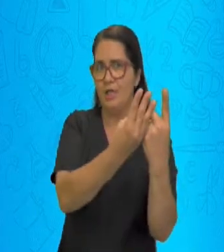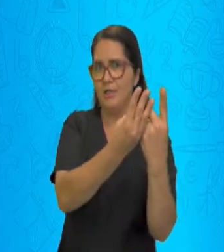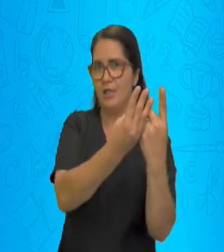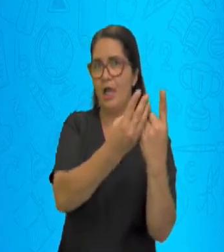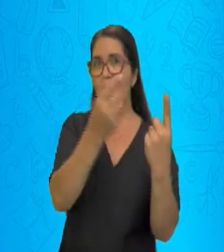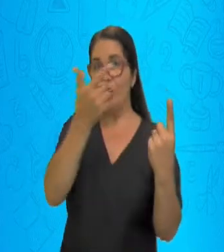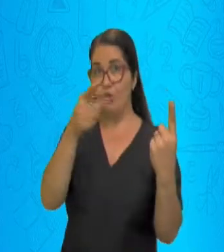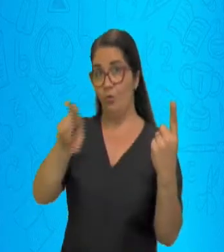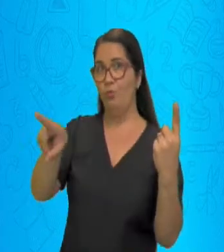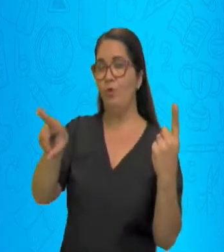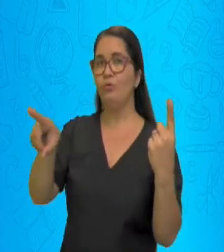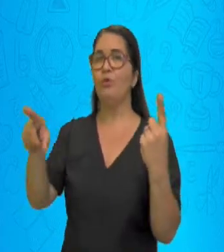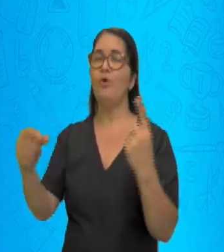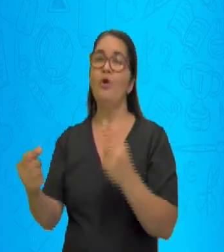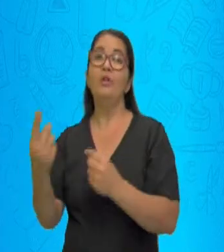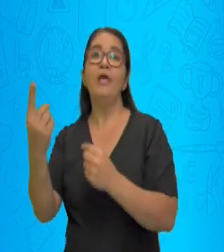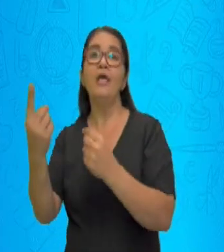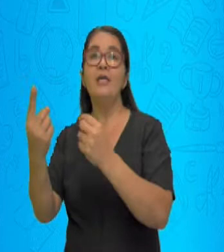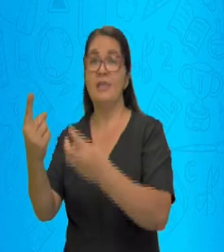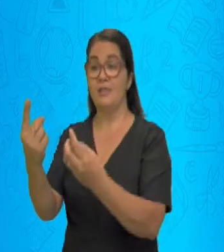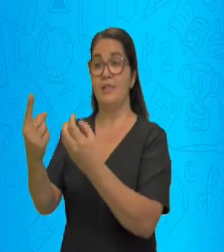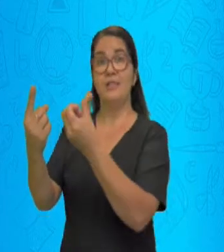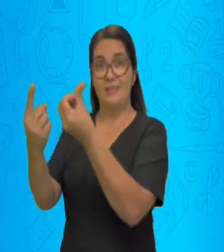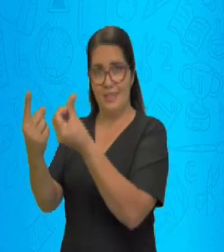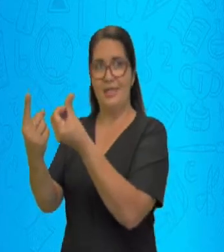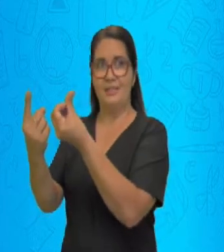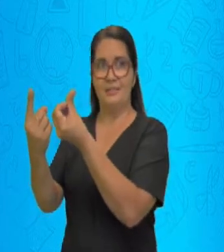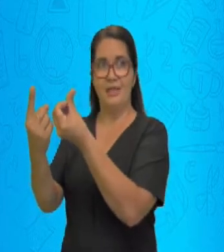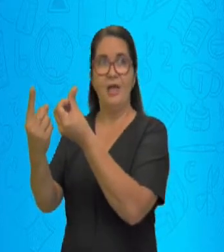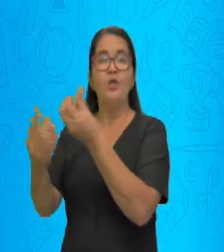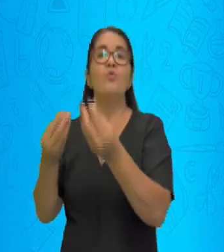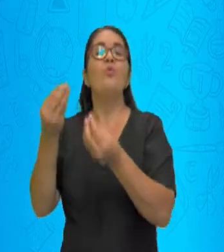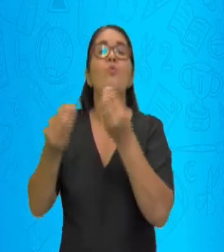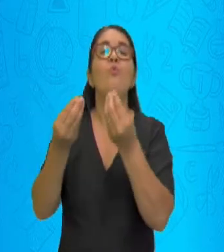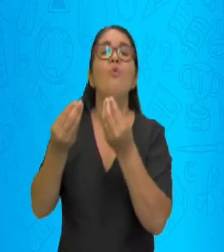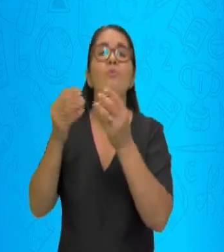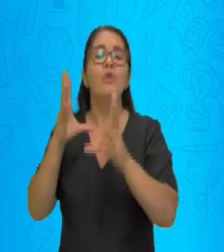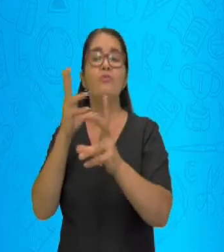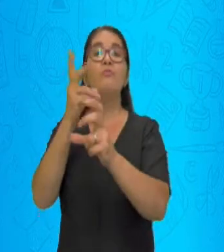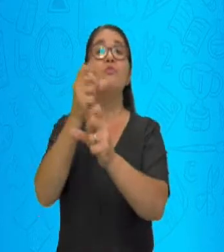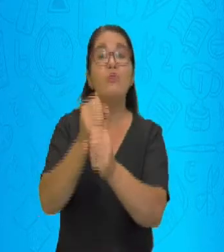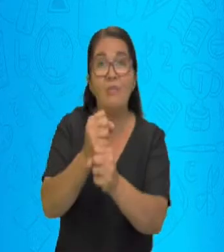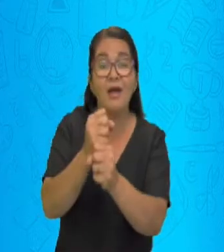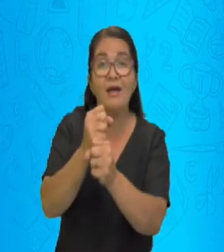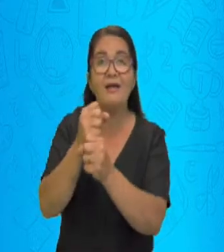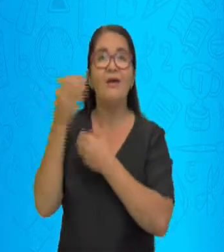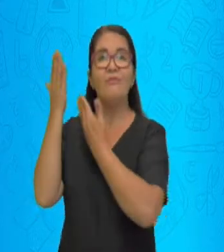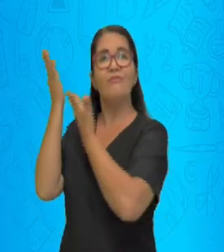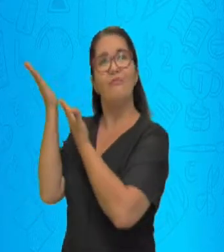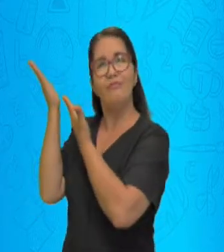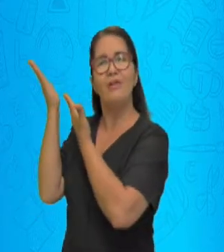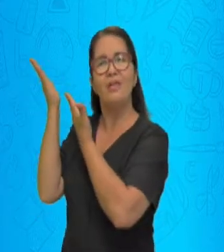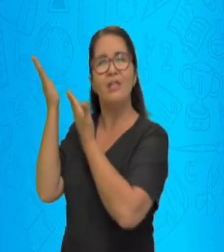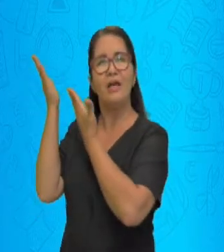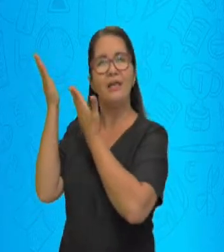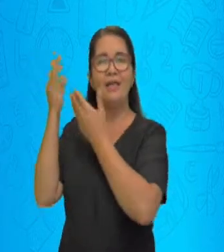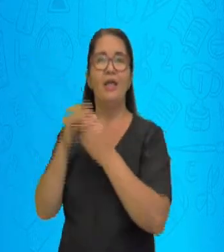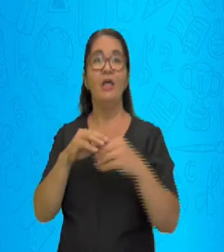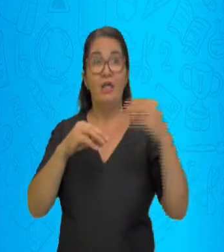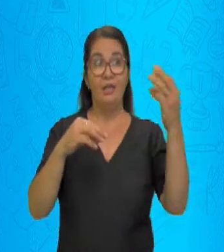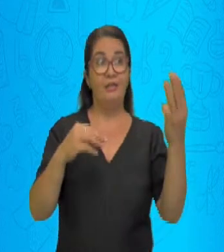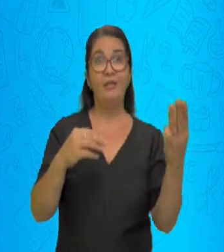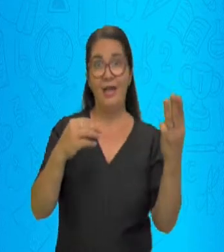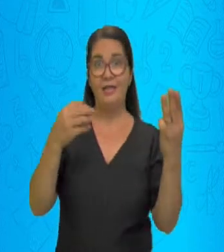6 bolas de gude. Representando isso do nosso algoritmo, 3 mais 6 é igual a